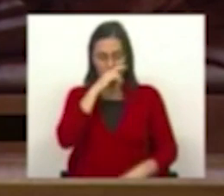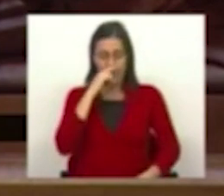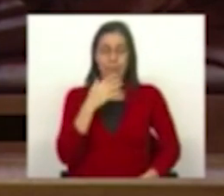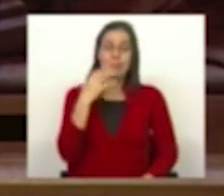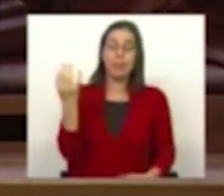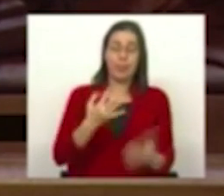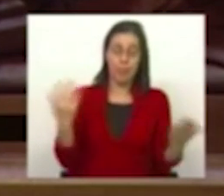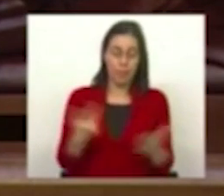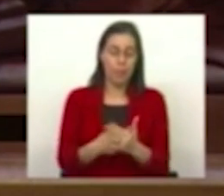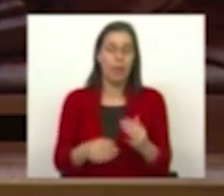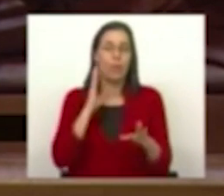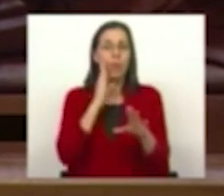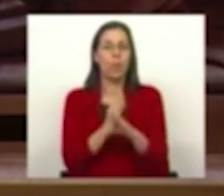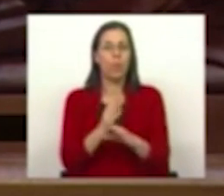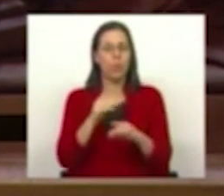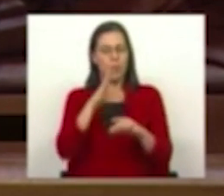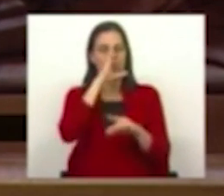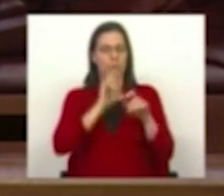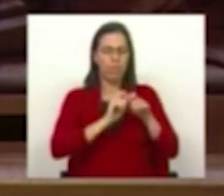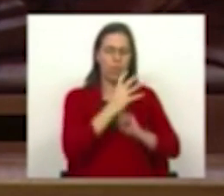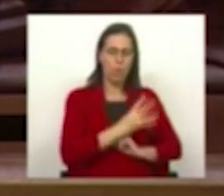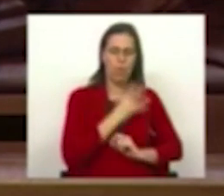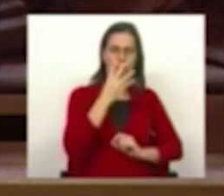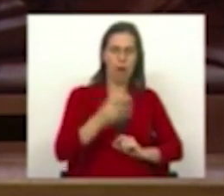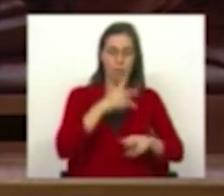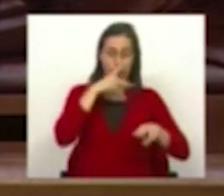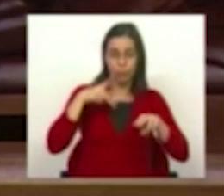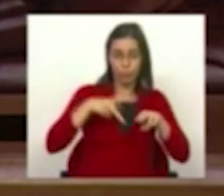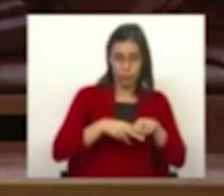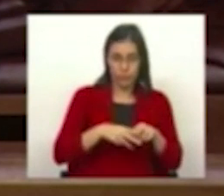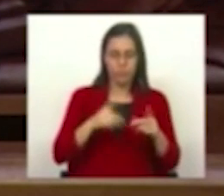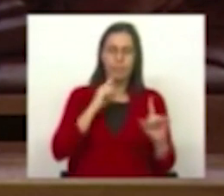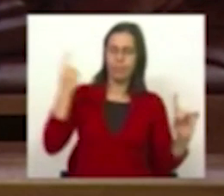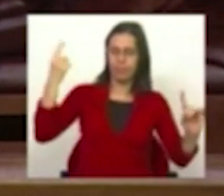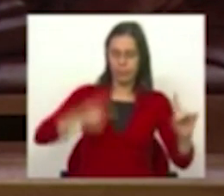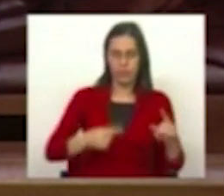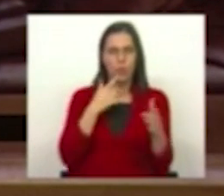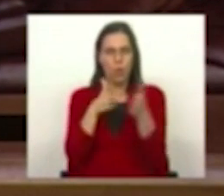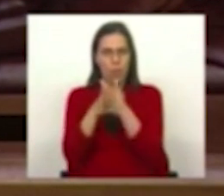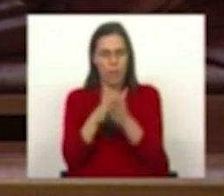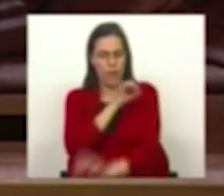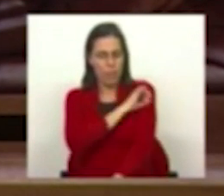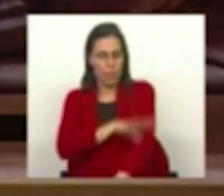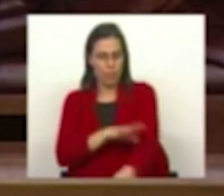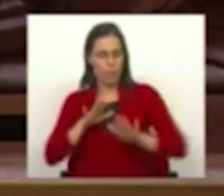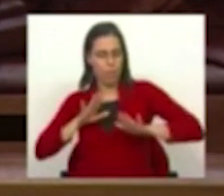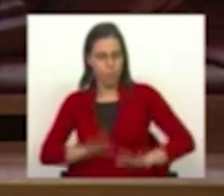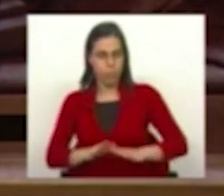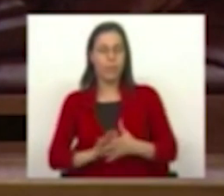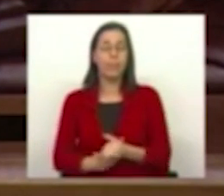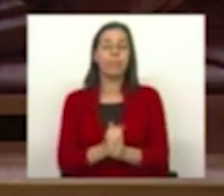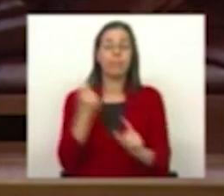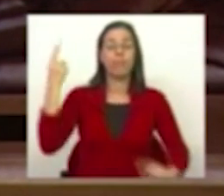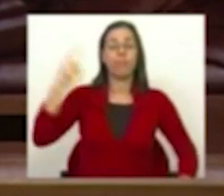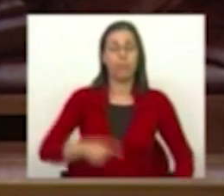certo que durante a última legislatura se interrompeu a marcha forçada da exploração e empobrecimento que havia